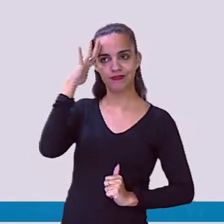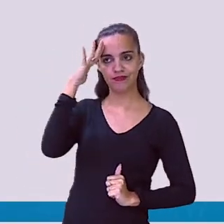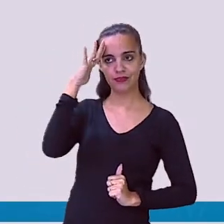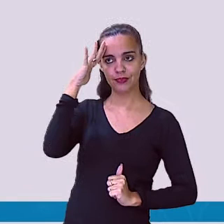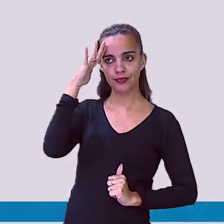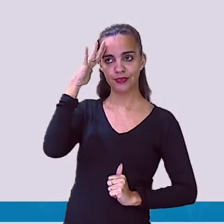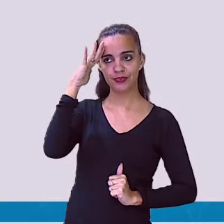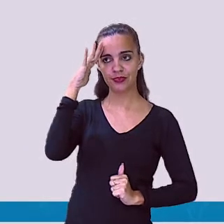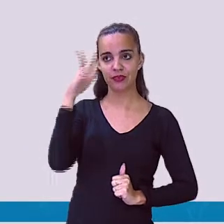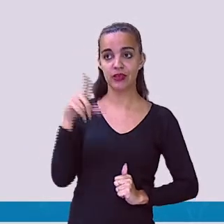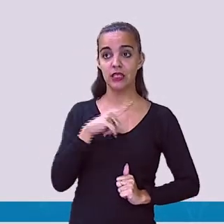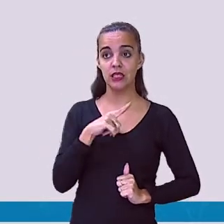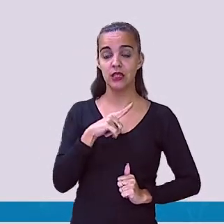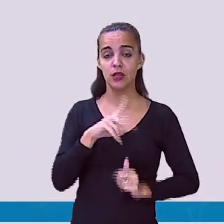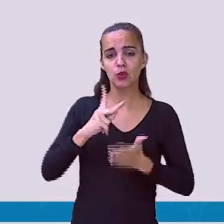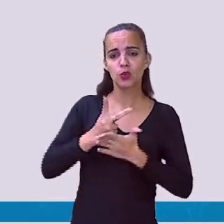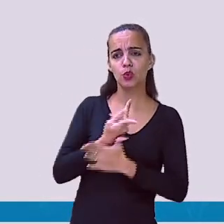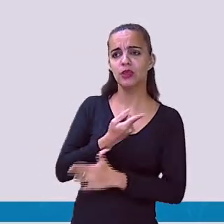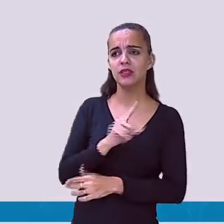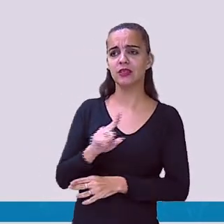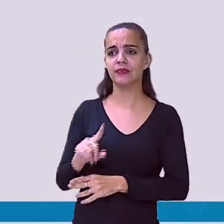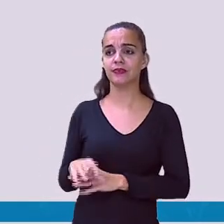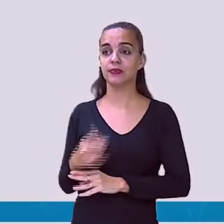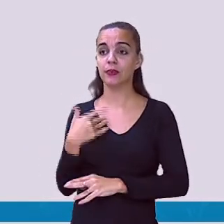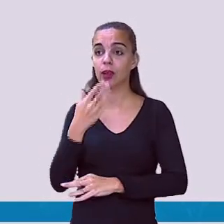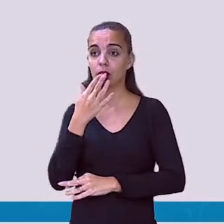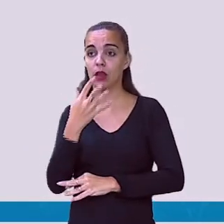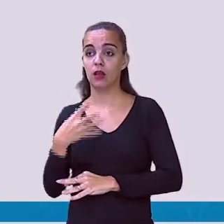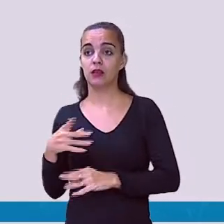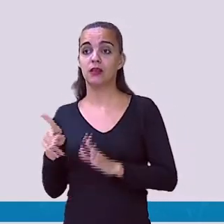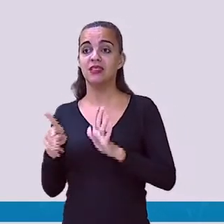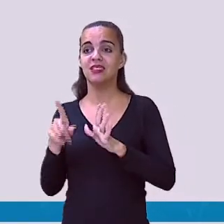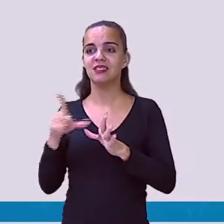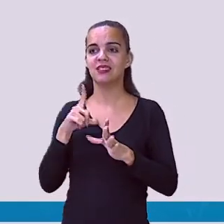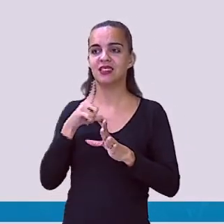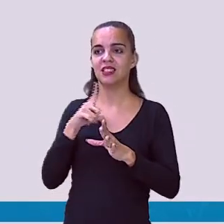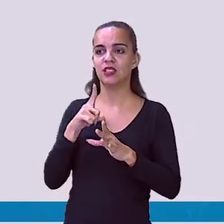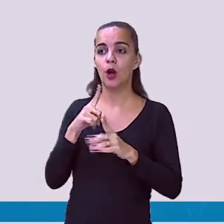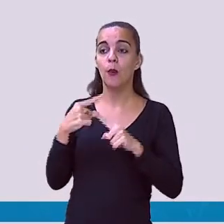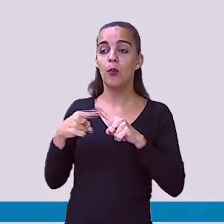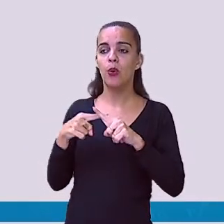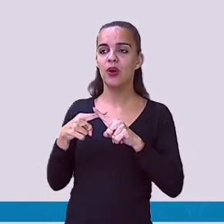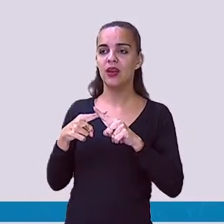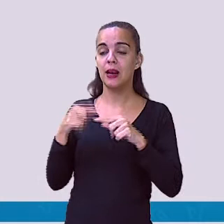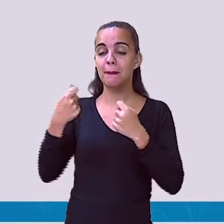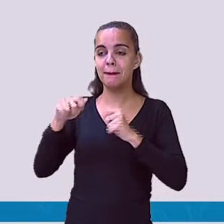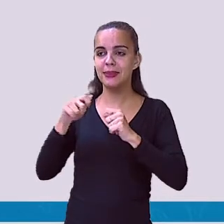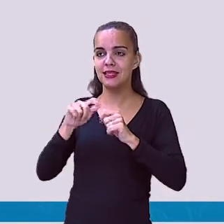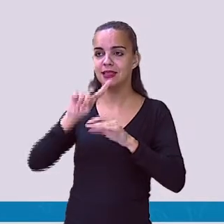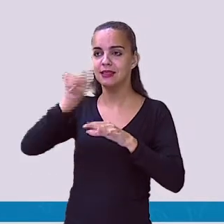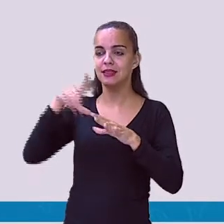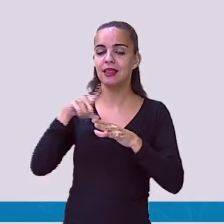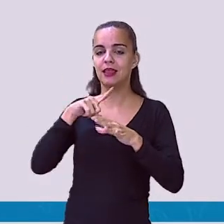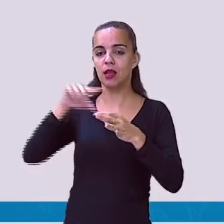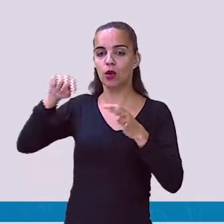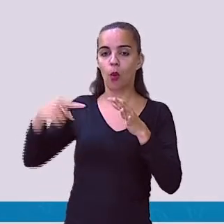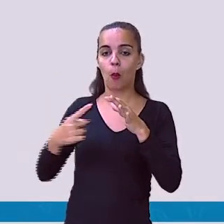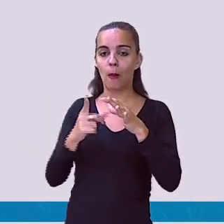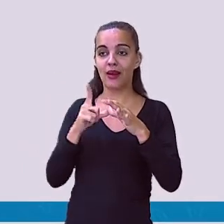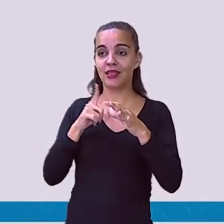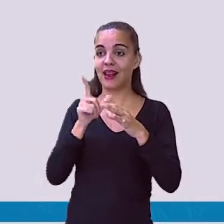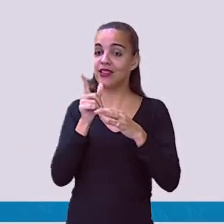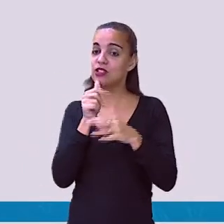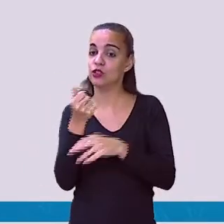Neste condensador, há uma entrada de água e uma saída